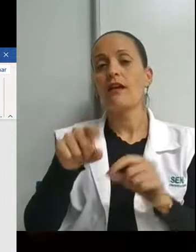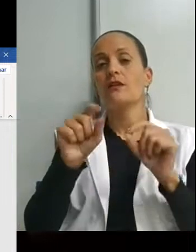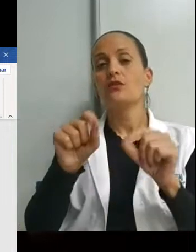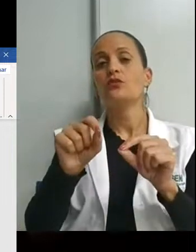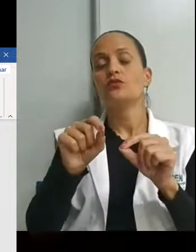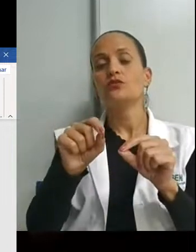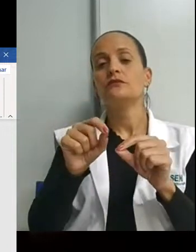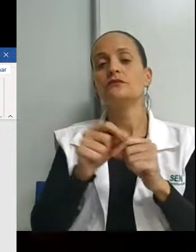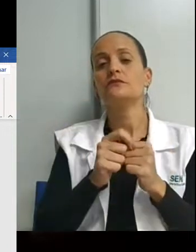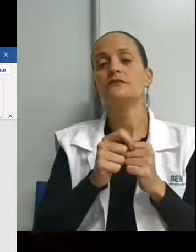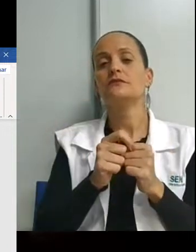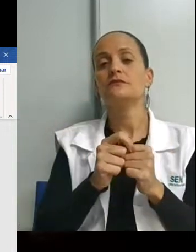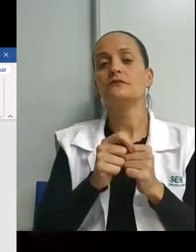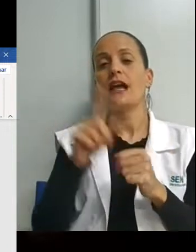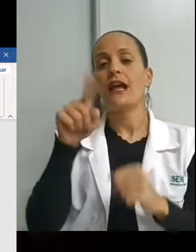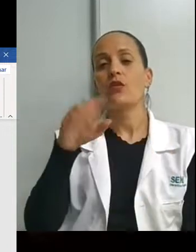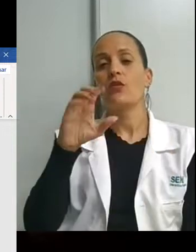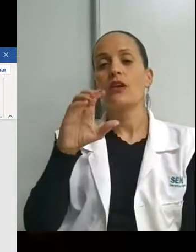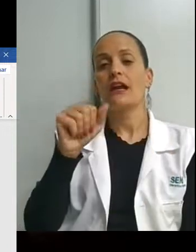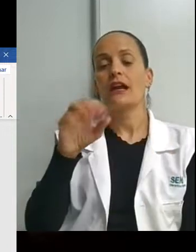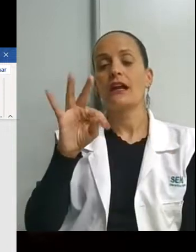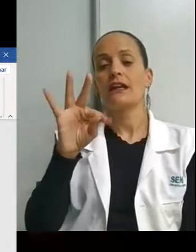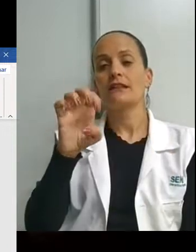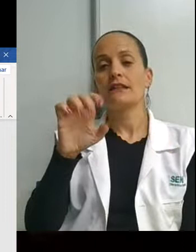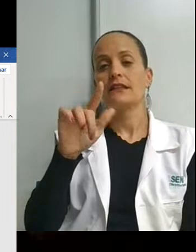de categoria